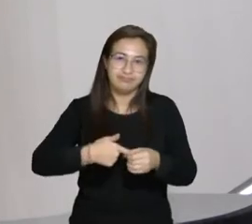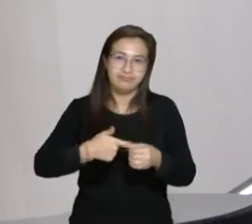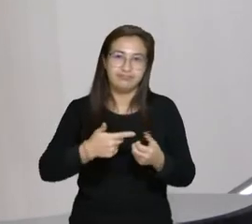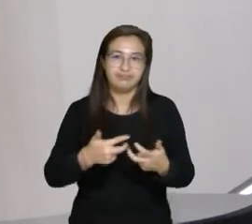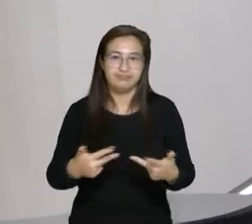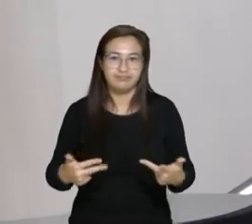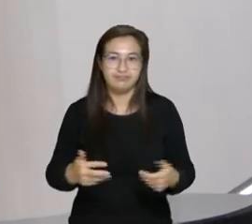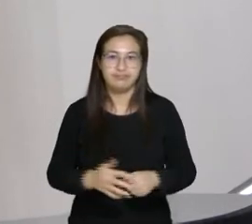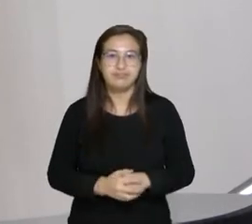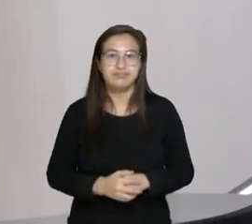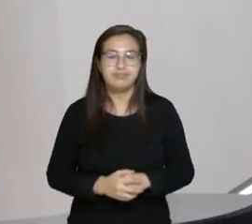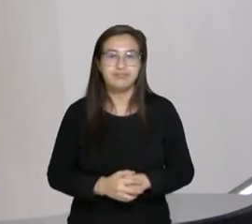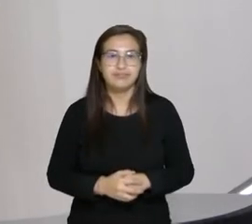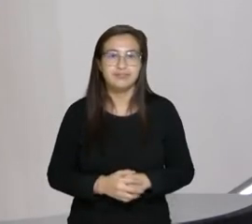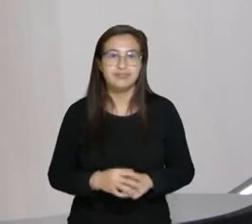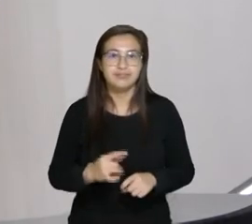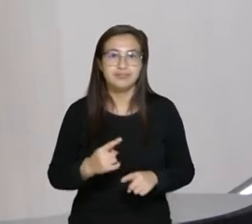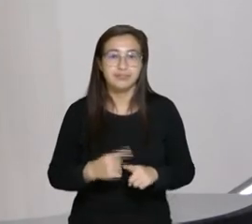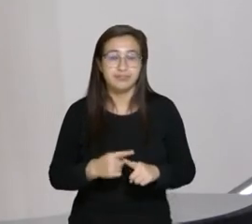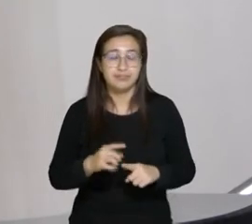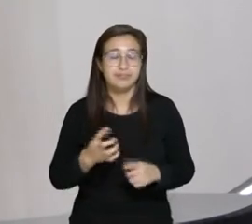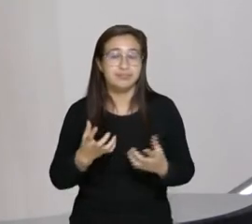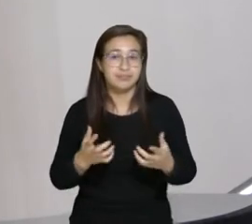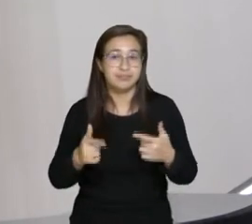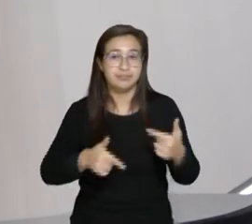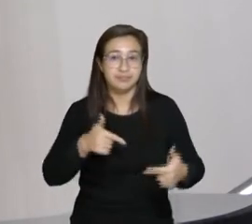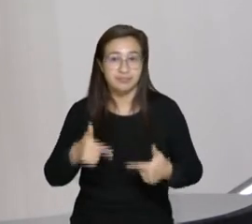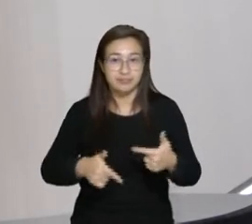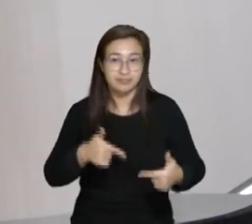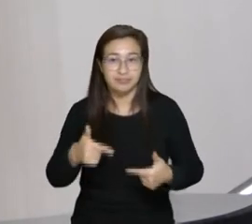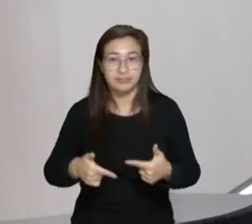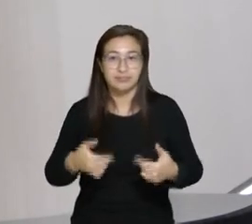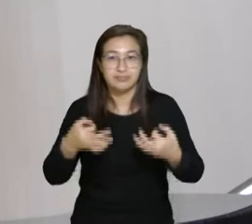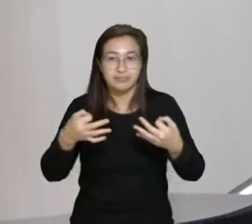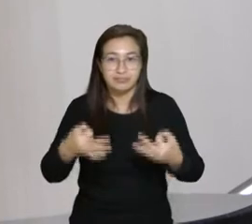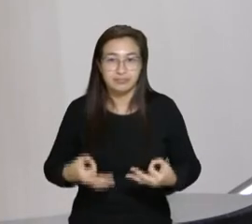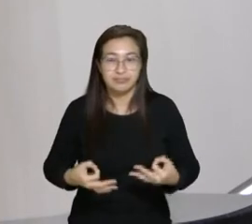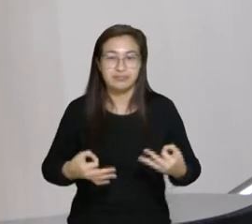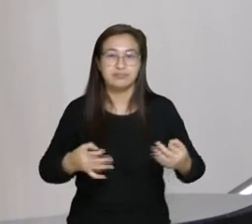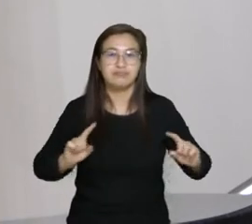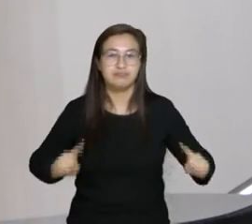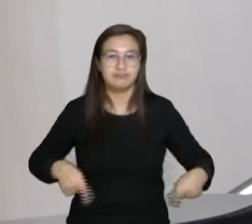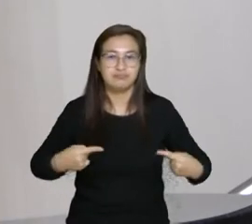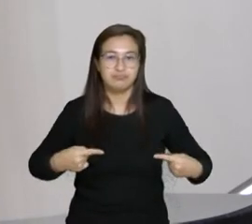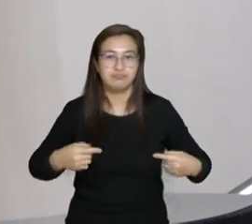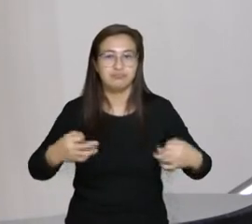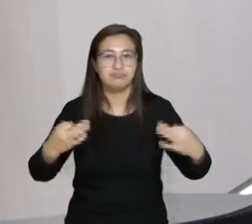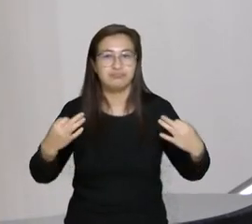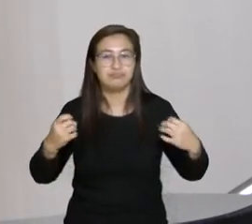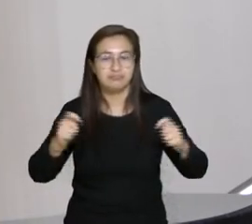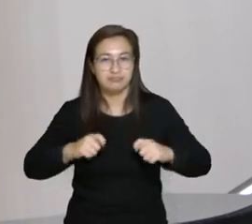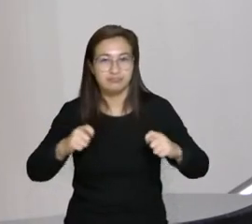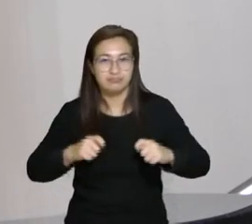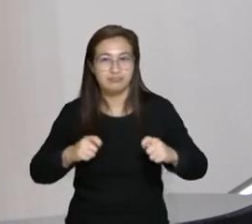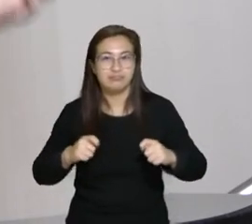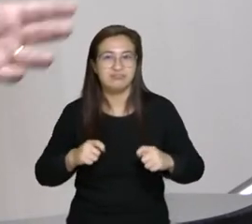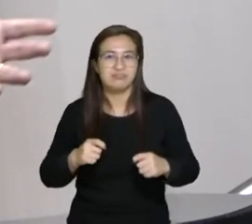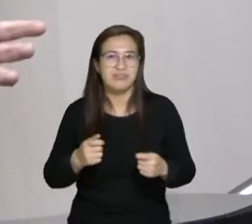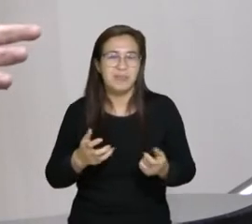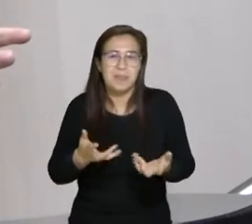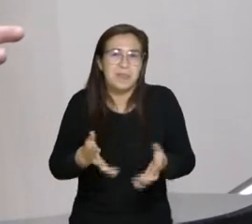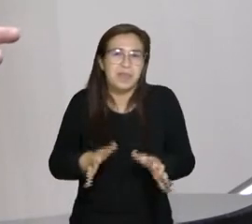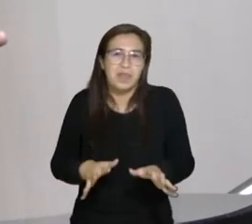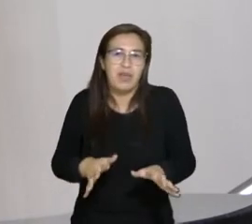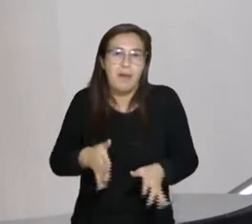que apela para o trabalho que apela por condições de competitividade nada mais do que isso ninguém quer ter